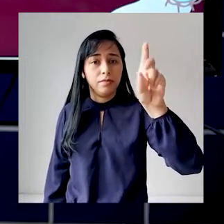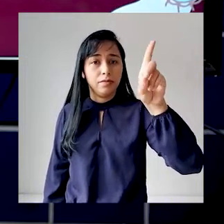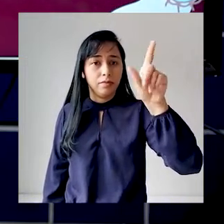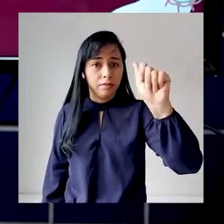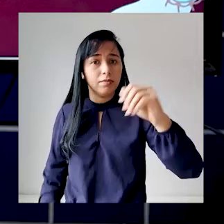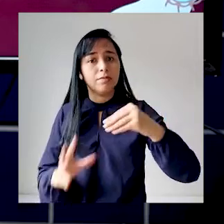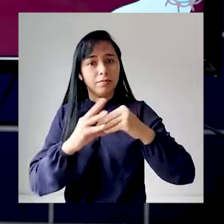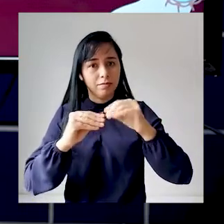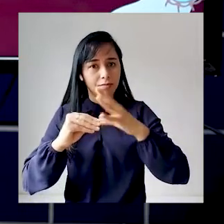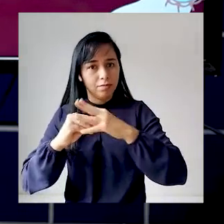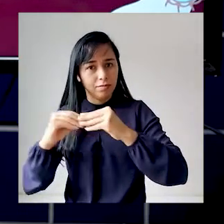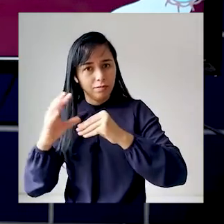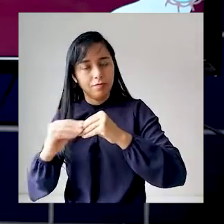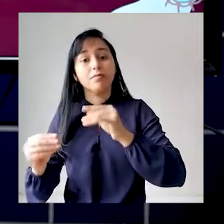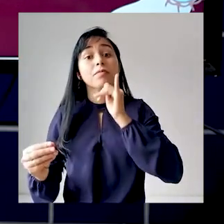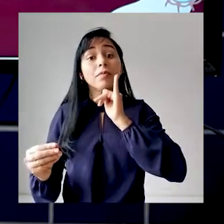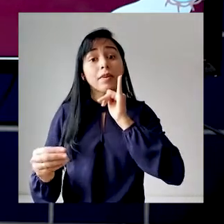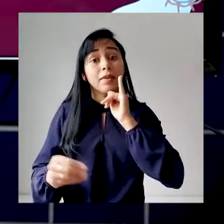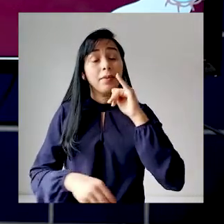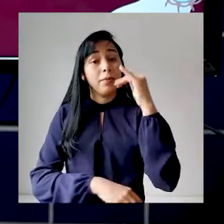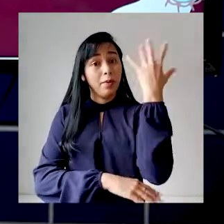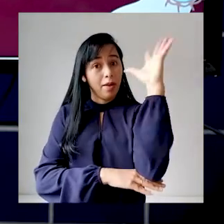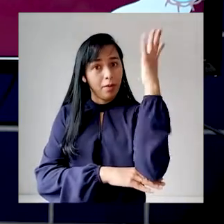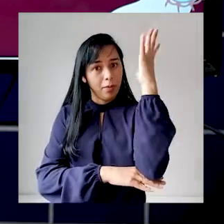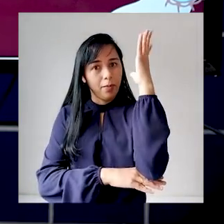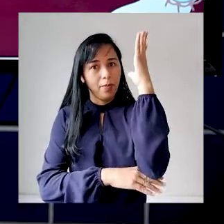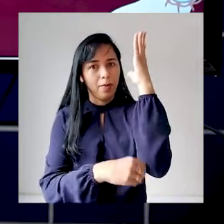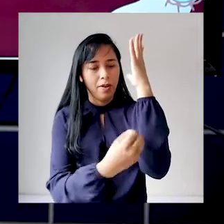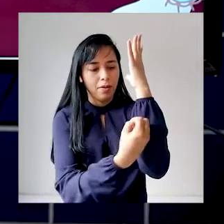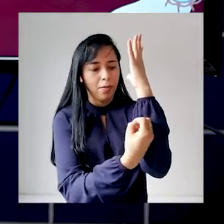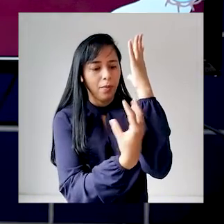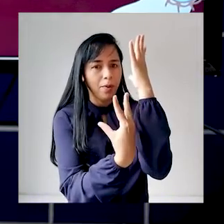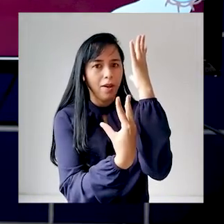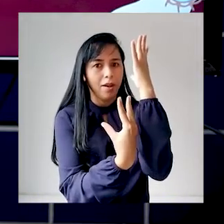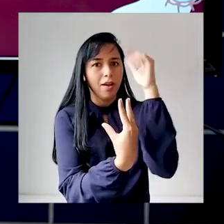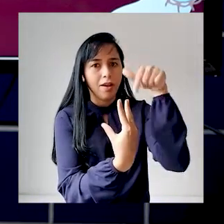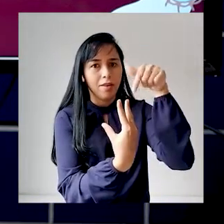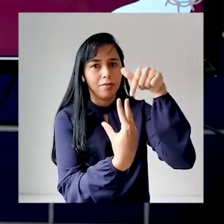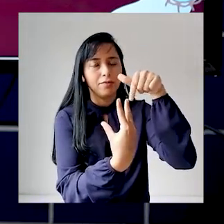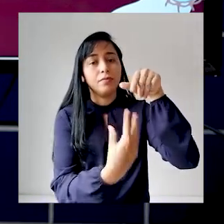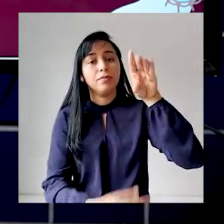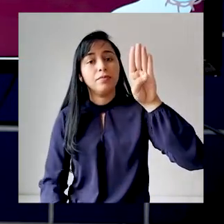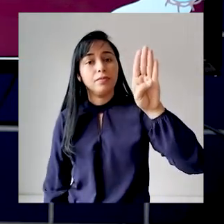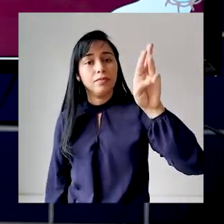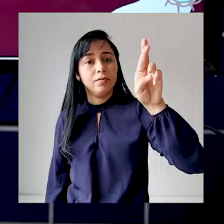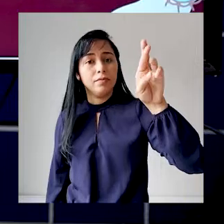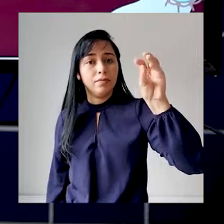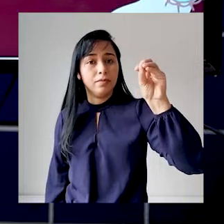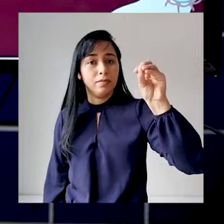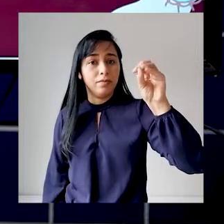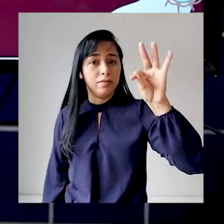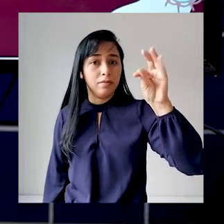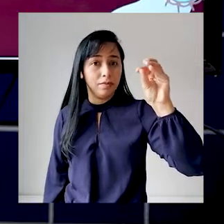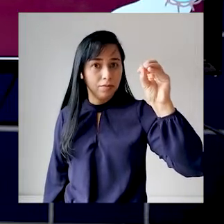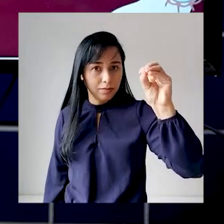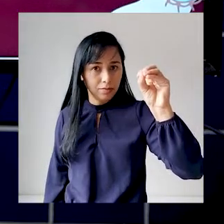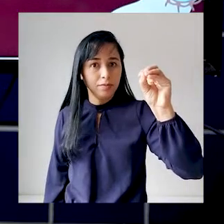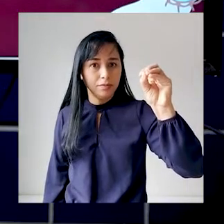por exemplo, pela formação de brotos, o brotamento, e também por